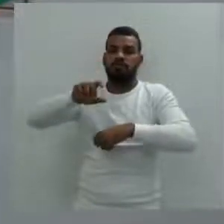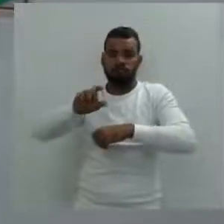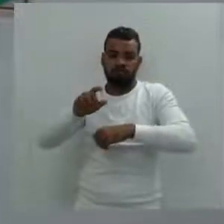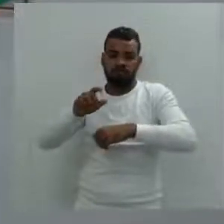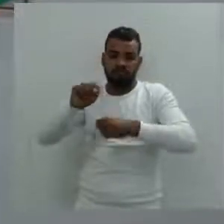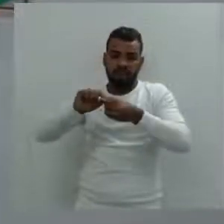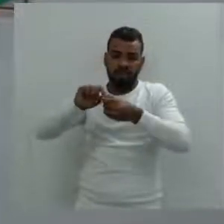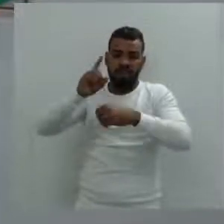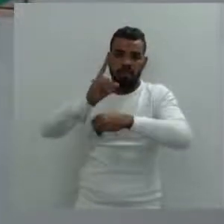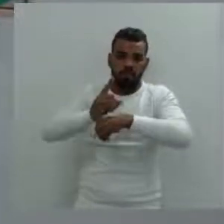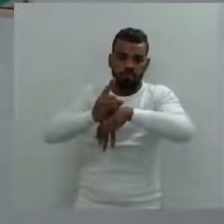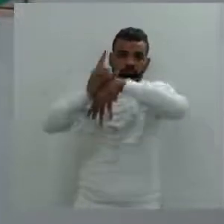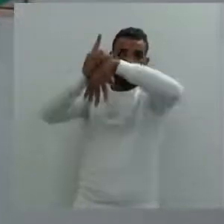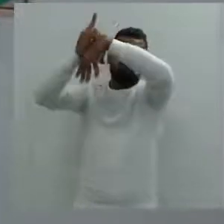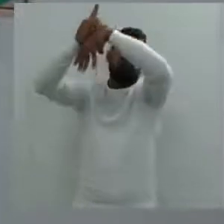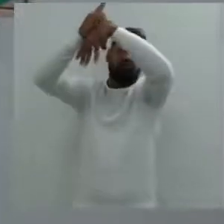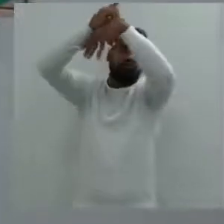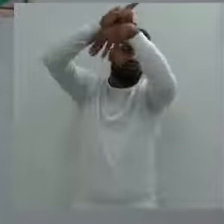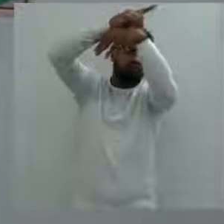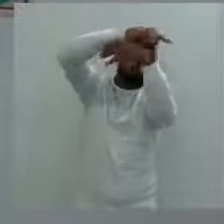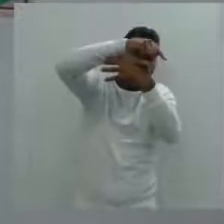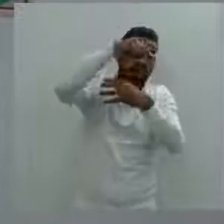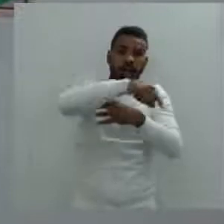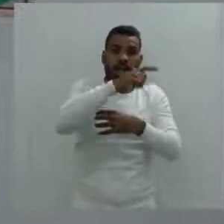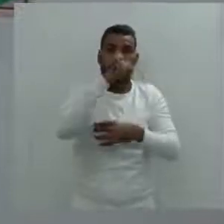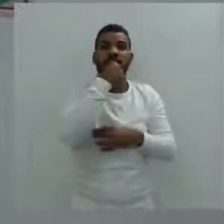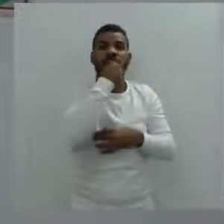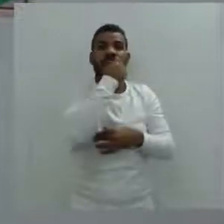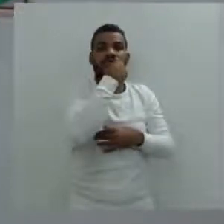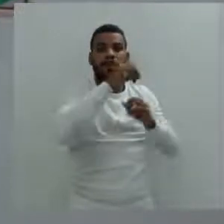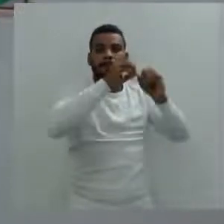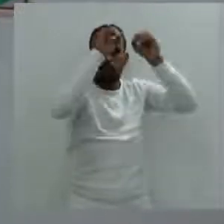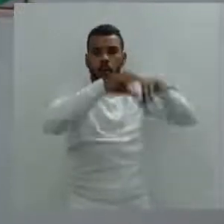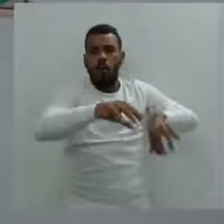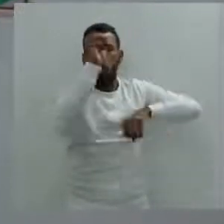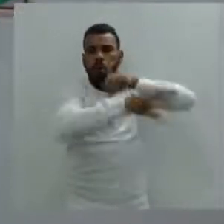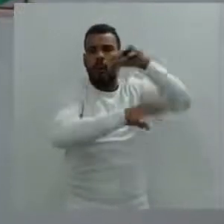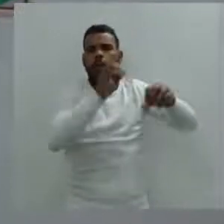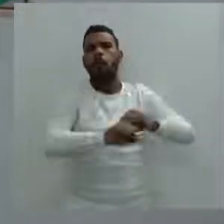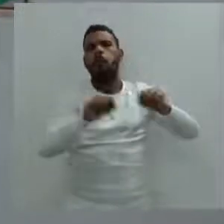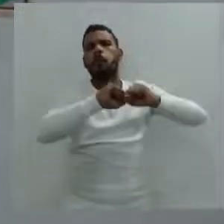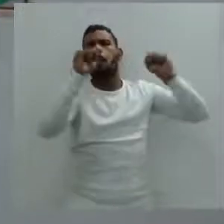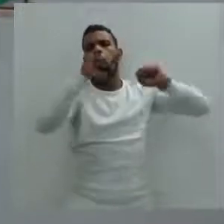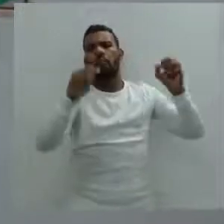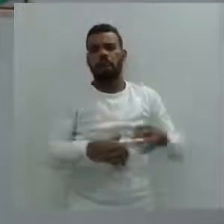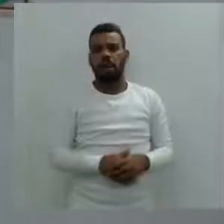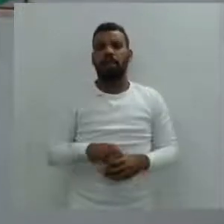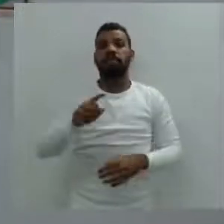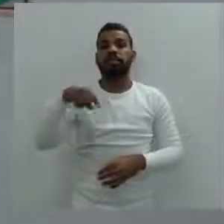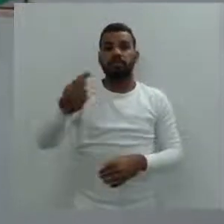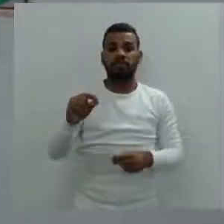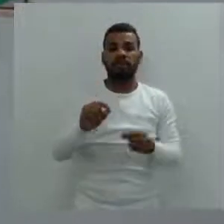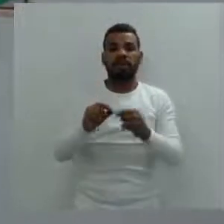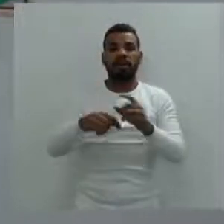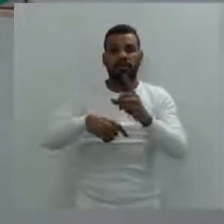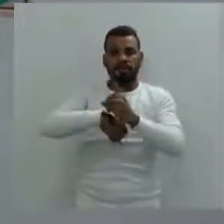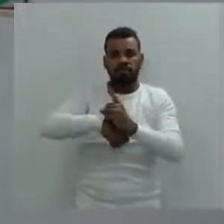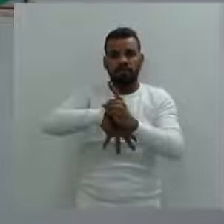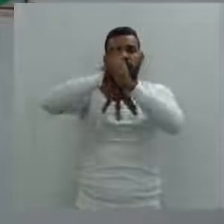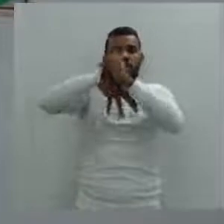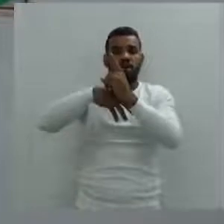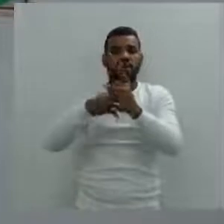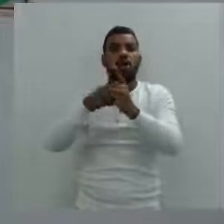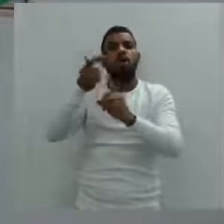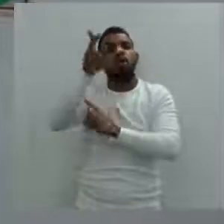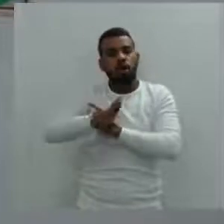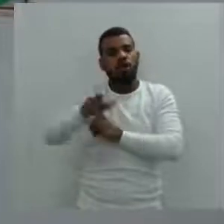apropriaram da tecnologia alemã para, em 1960, por exemplo, o homem ir à Lua. Veja que